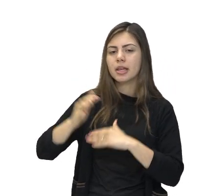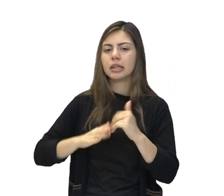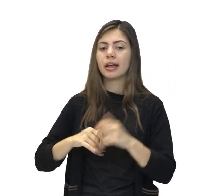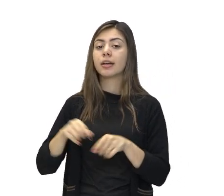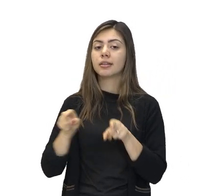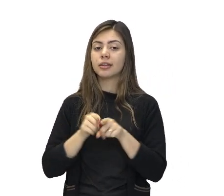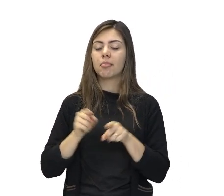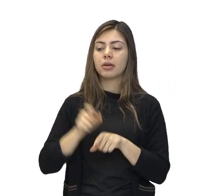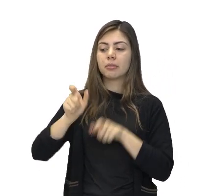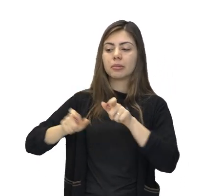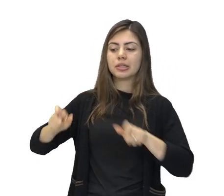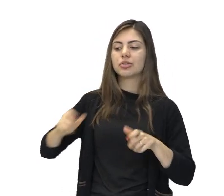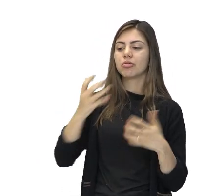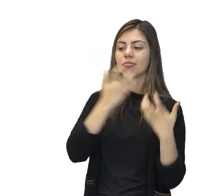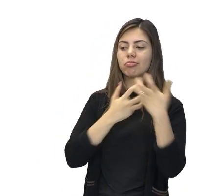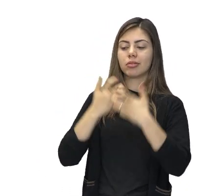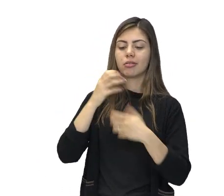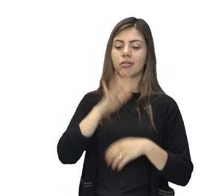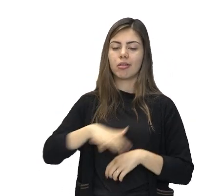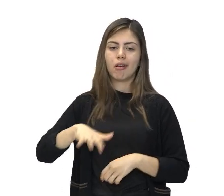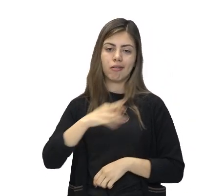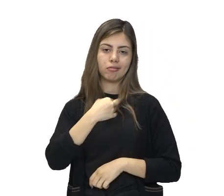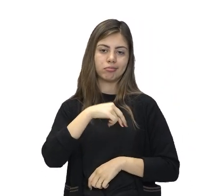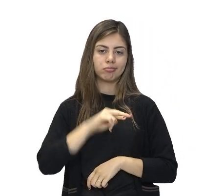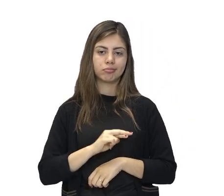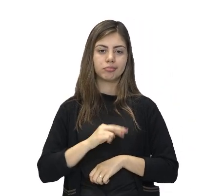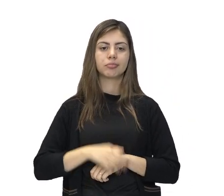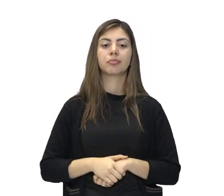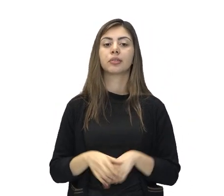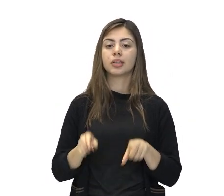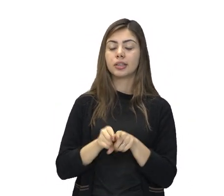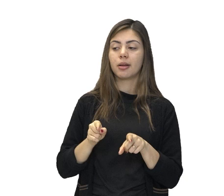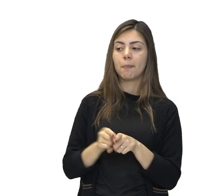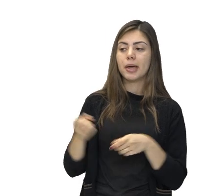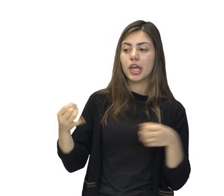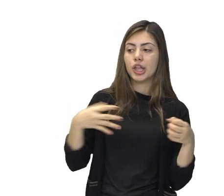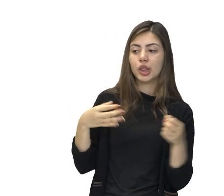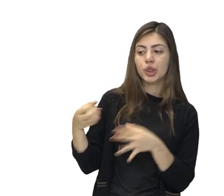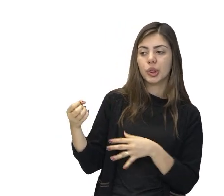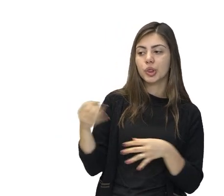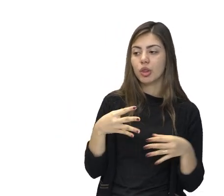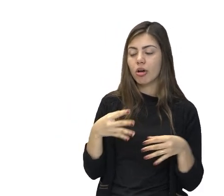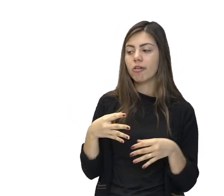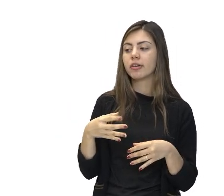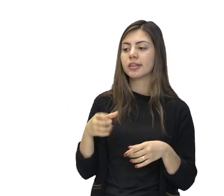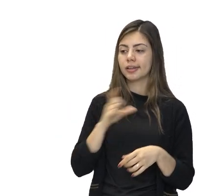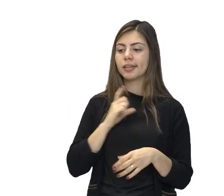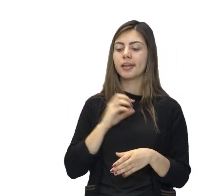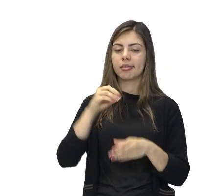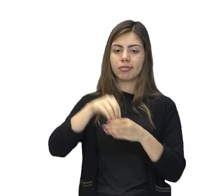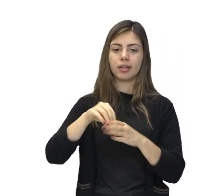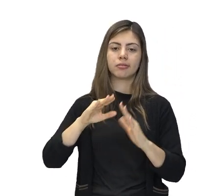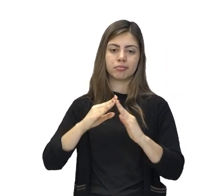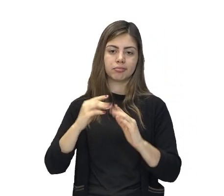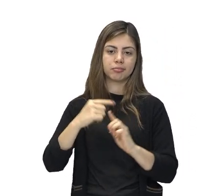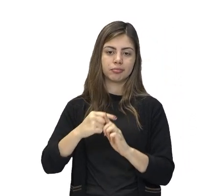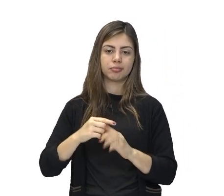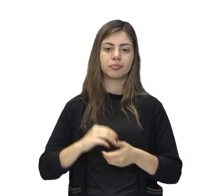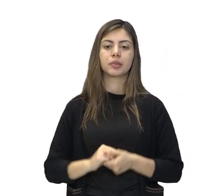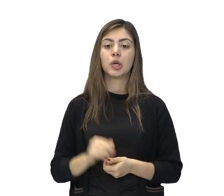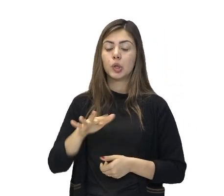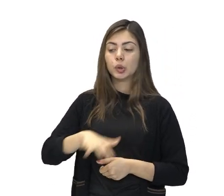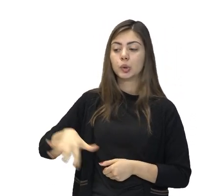sua carreira no gospel e também novos talentos que estão dentro das igrejas, todos com